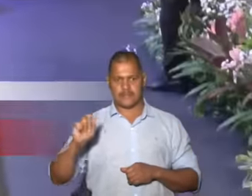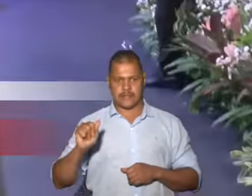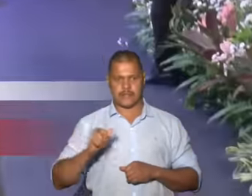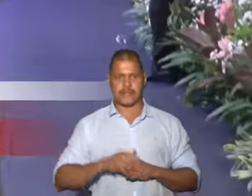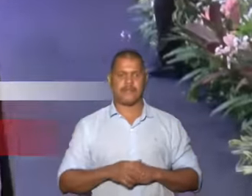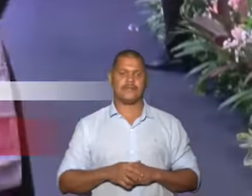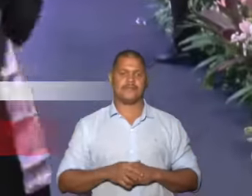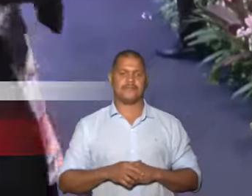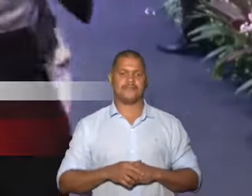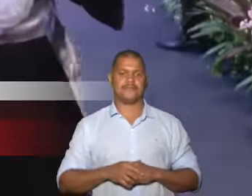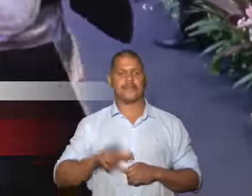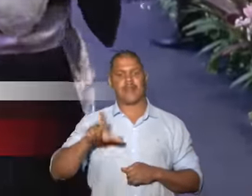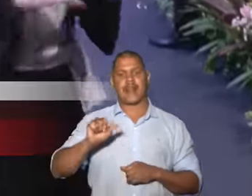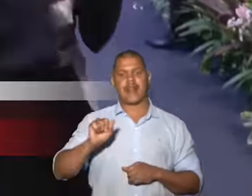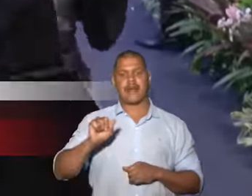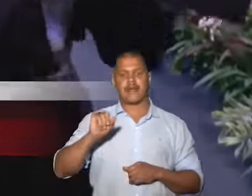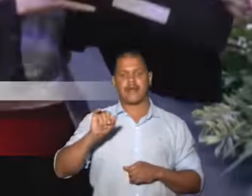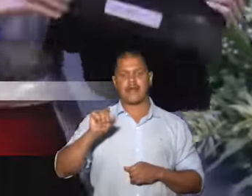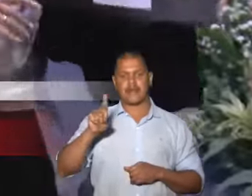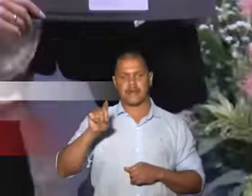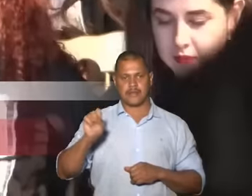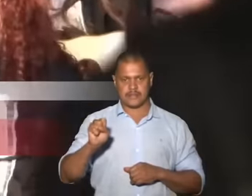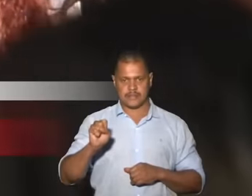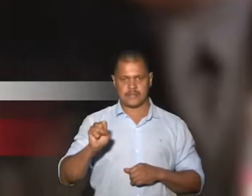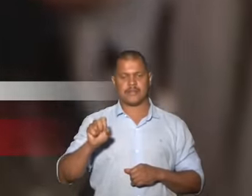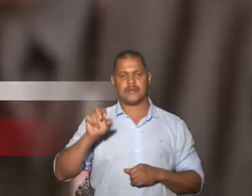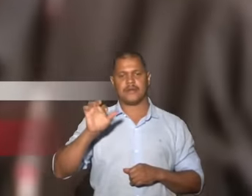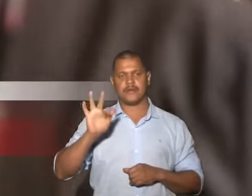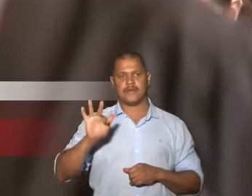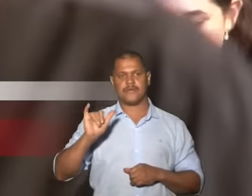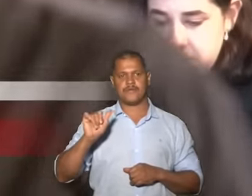Laís Barbosa Fialho.